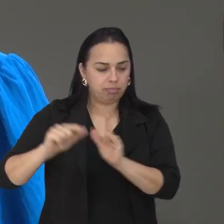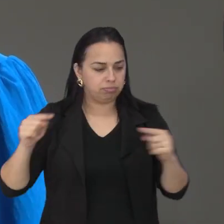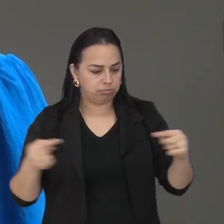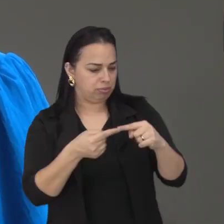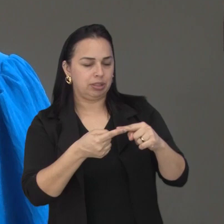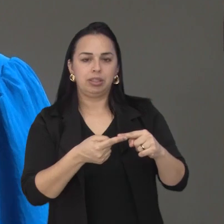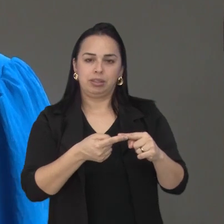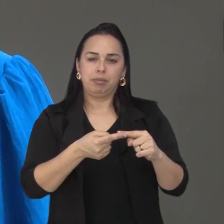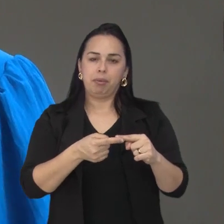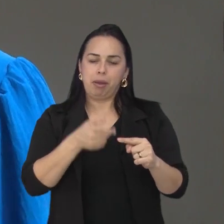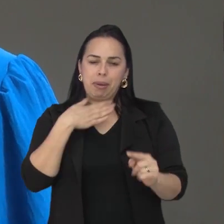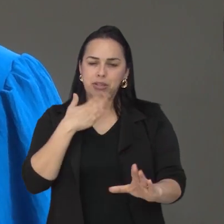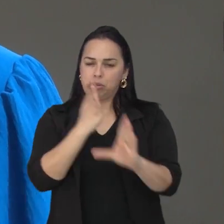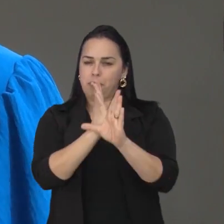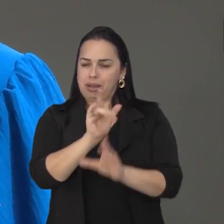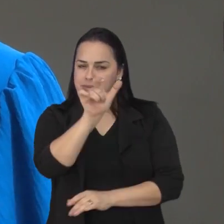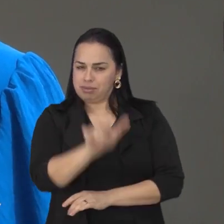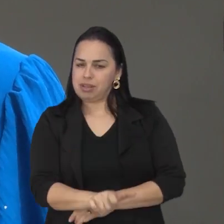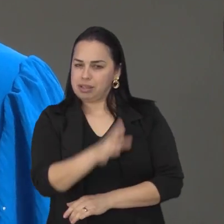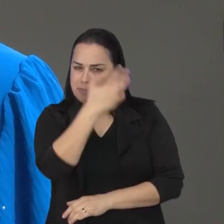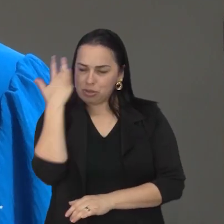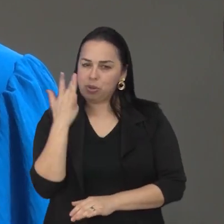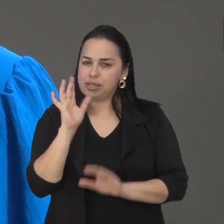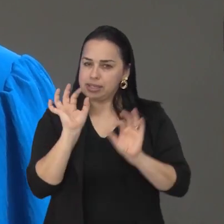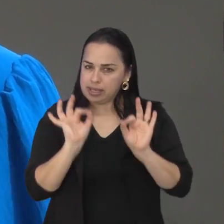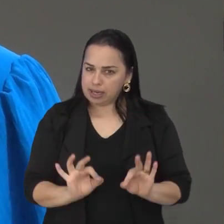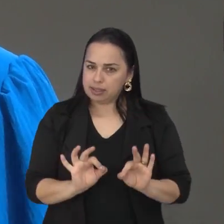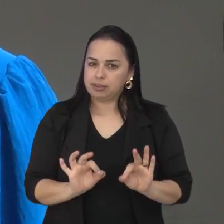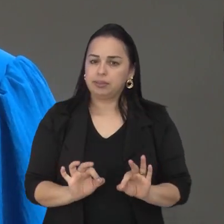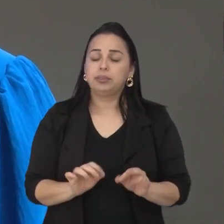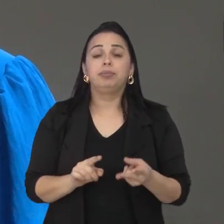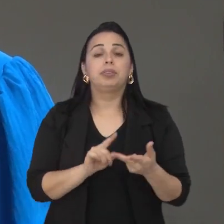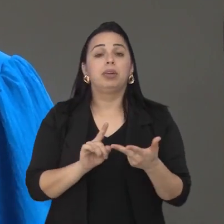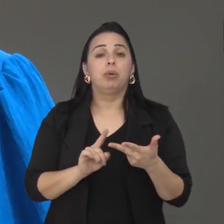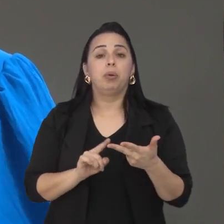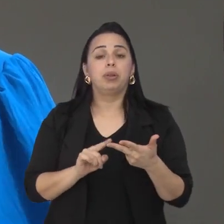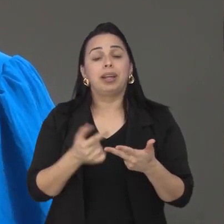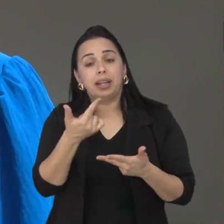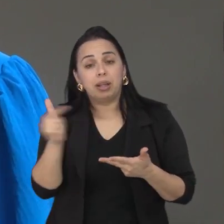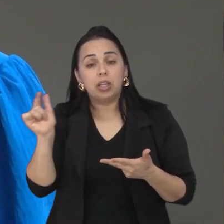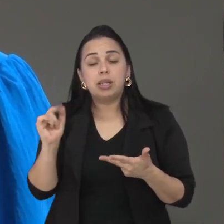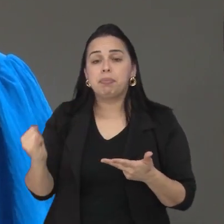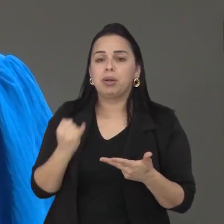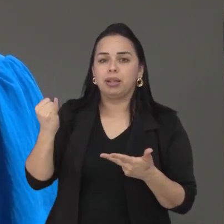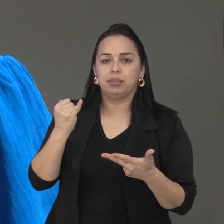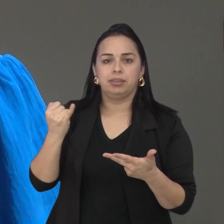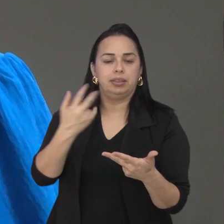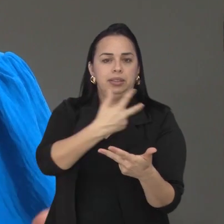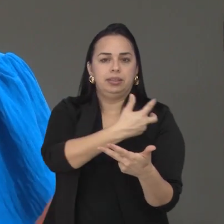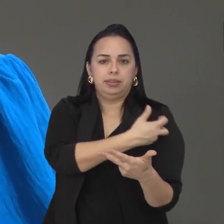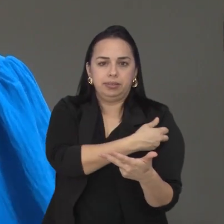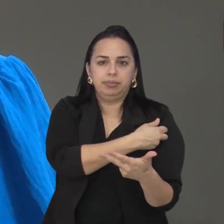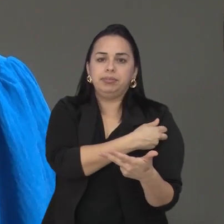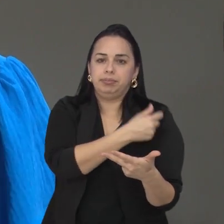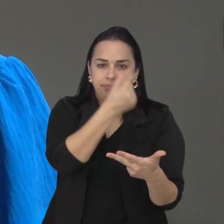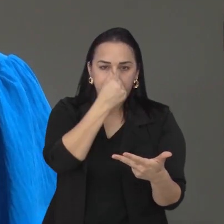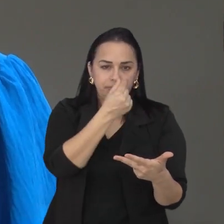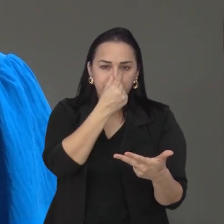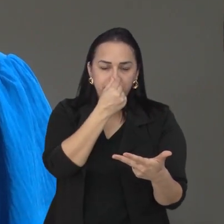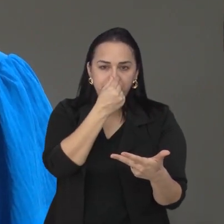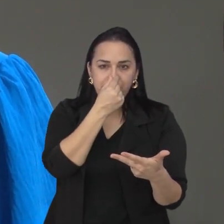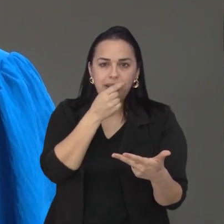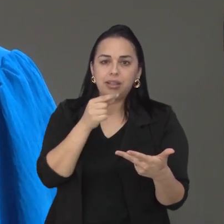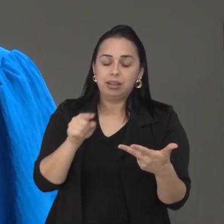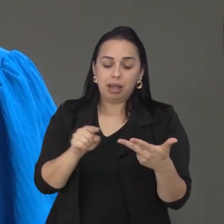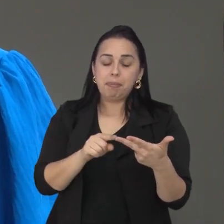gente identificar, né, se é a pessoa mesmo, documento com foto. O que é outra coisa que é importante? Você se vacinar